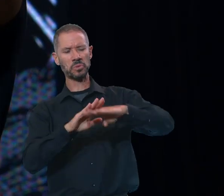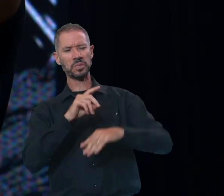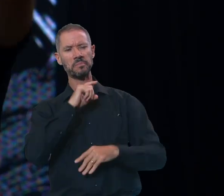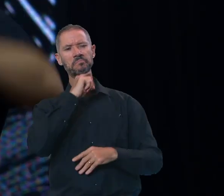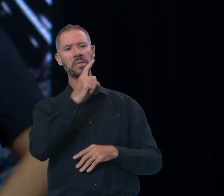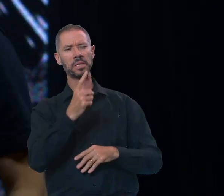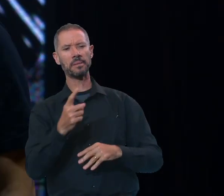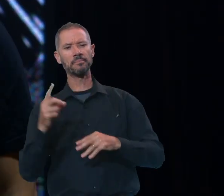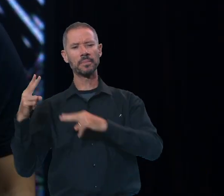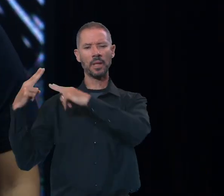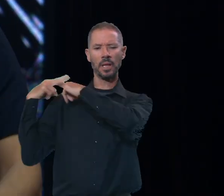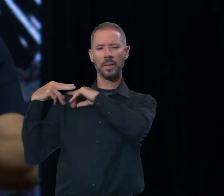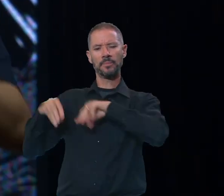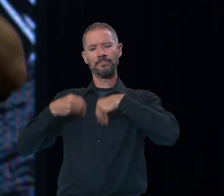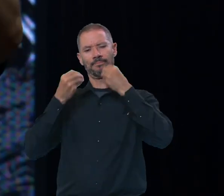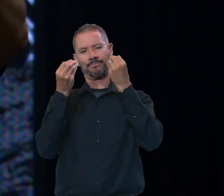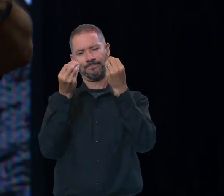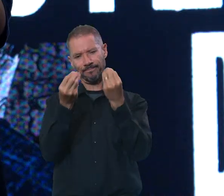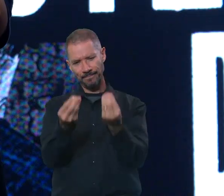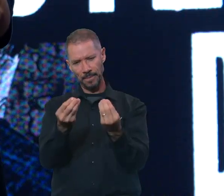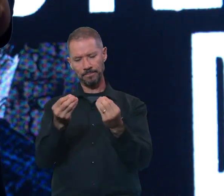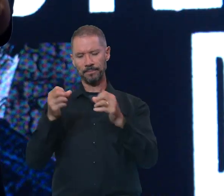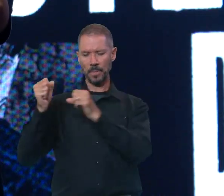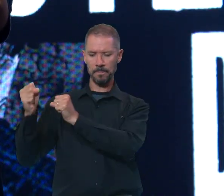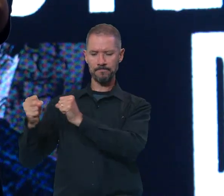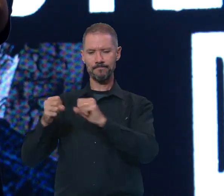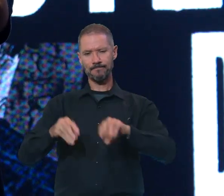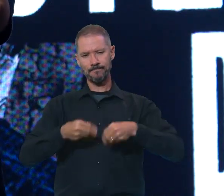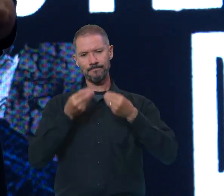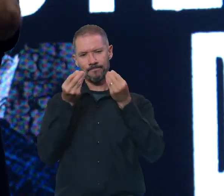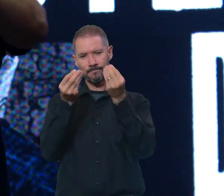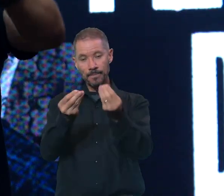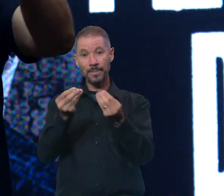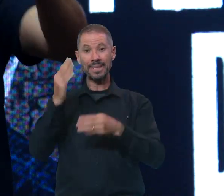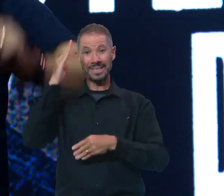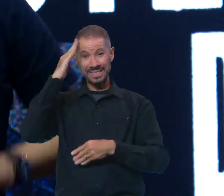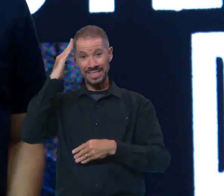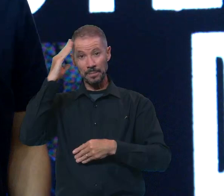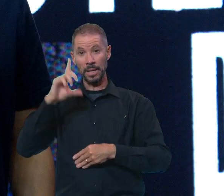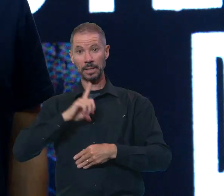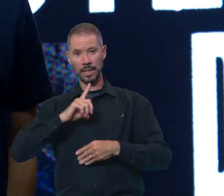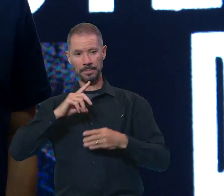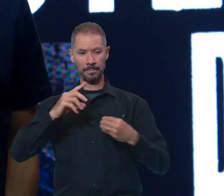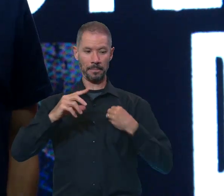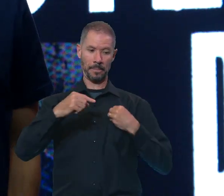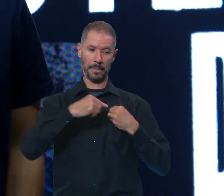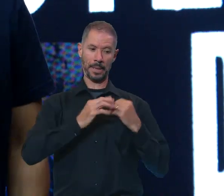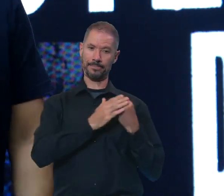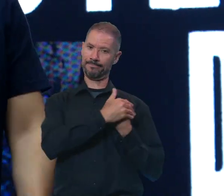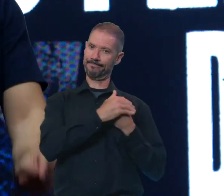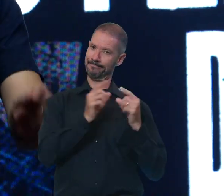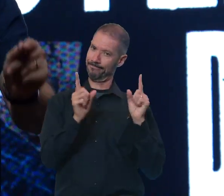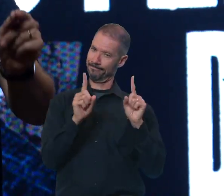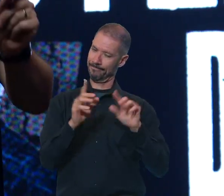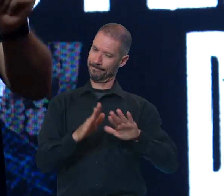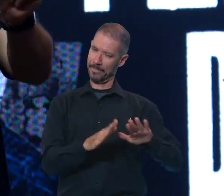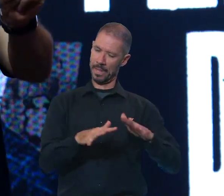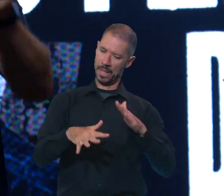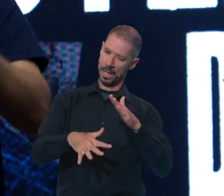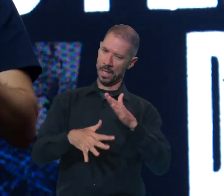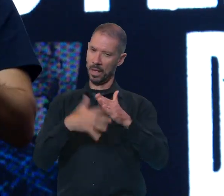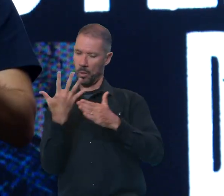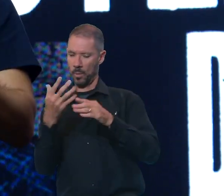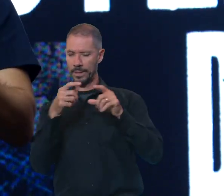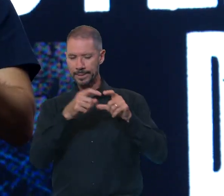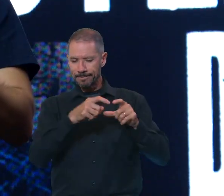mais responsabilidade, autoridade, sabendo que existem coisas para resolver na tua vida. Quais são as